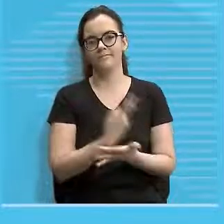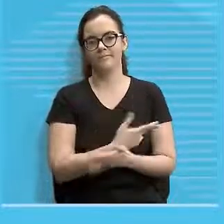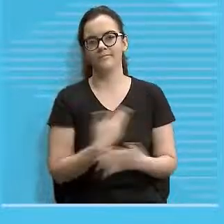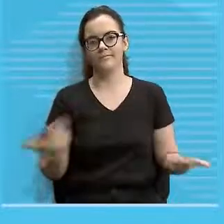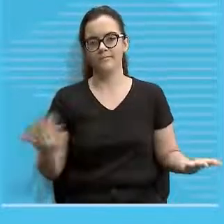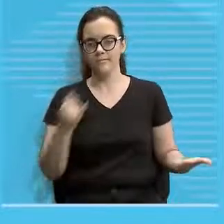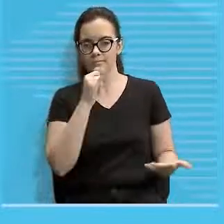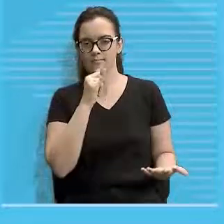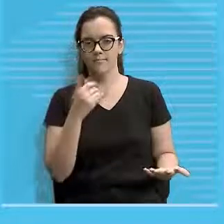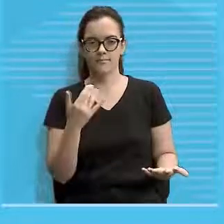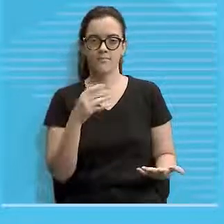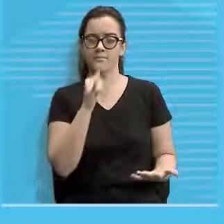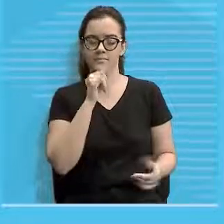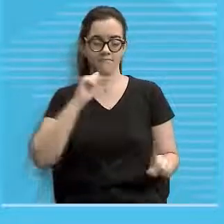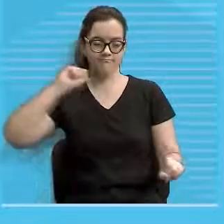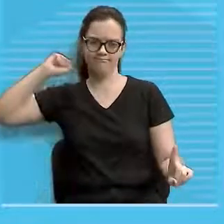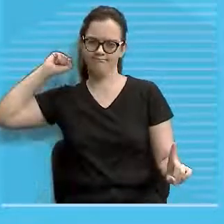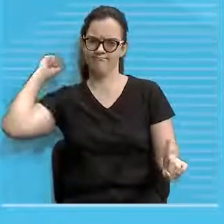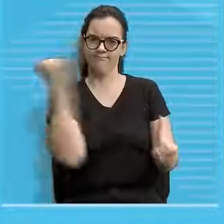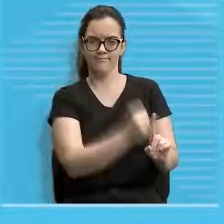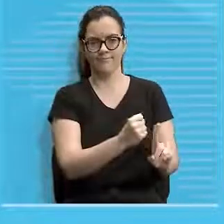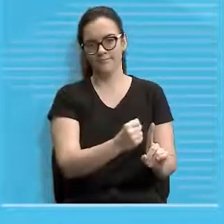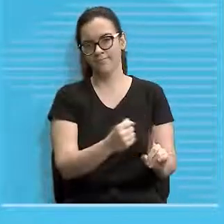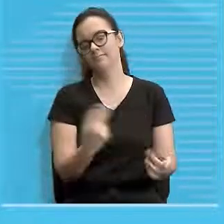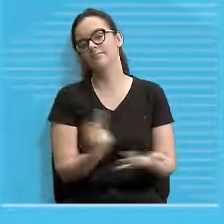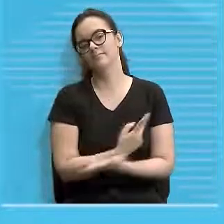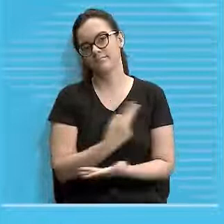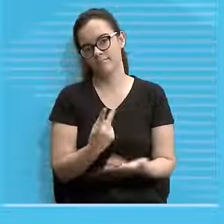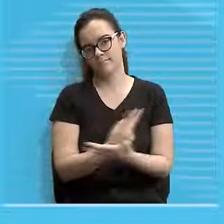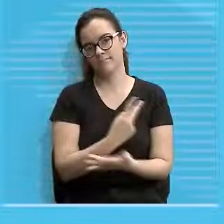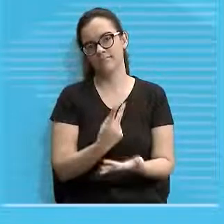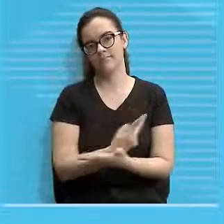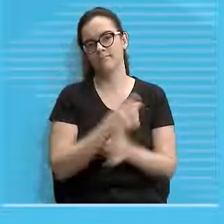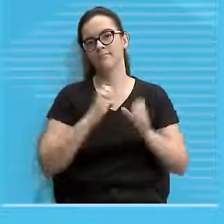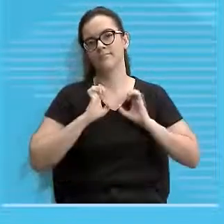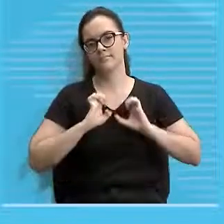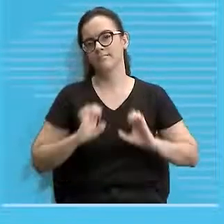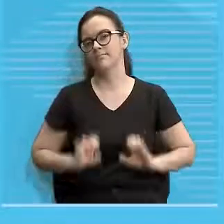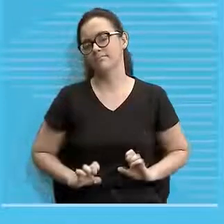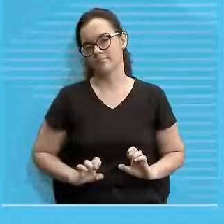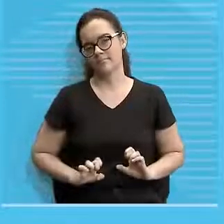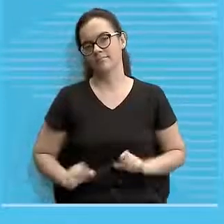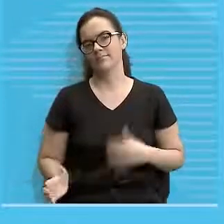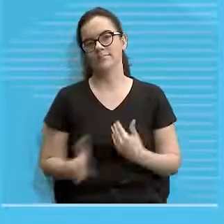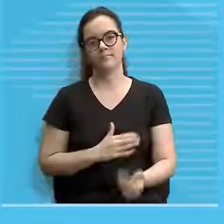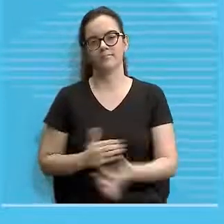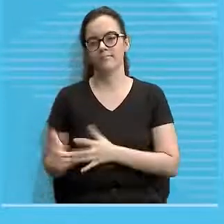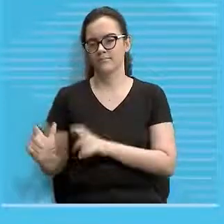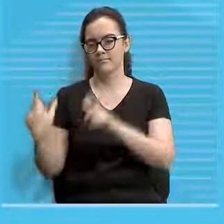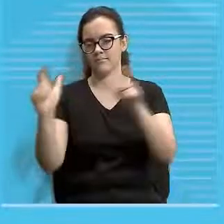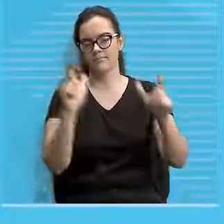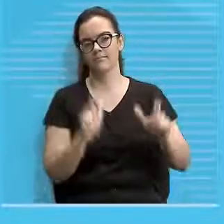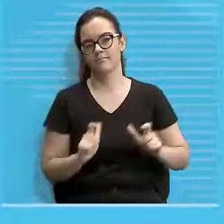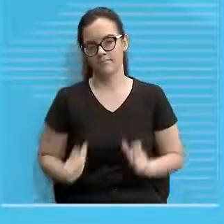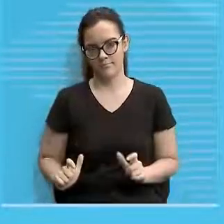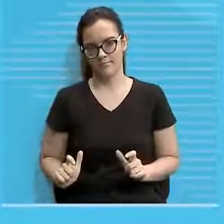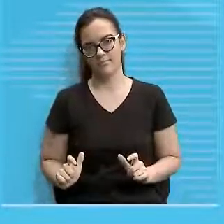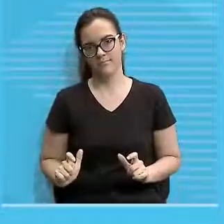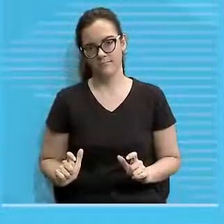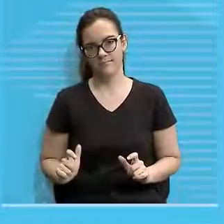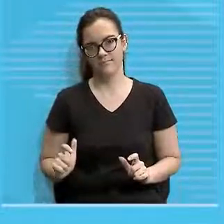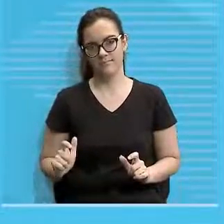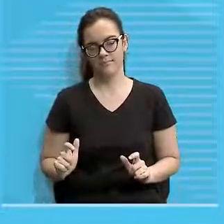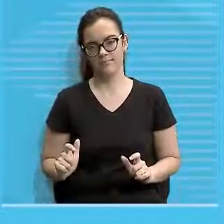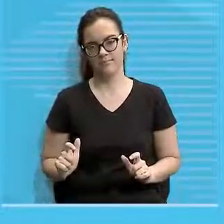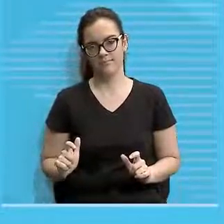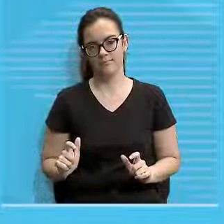É algo que não deve ser feito. Aí é uma questão de ética. É um valor universal, está presente em